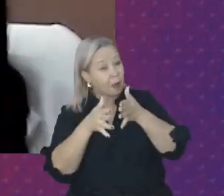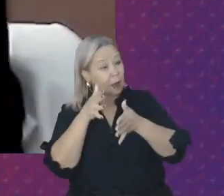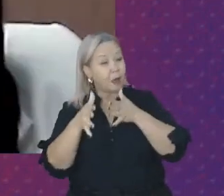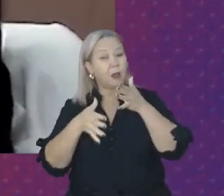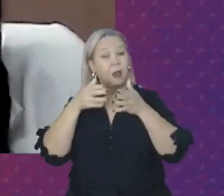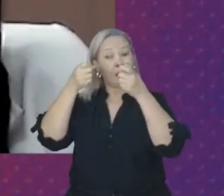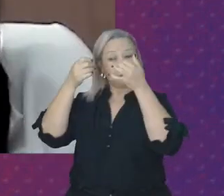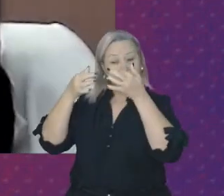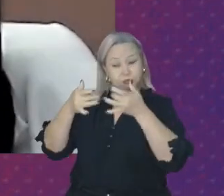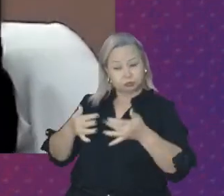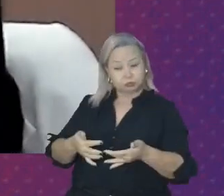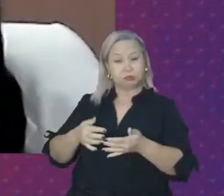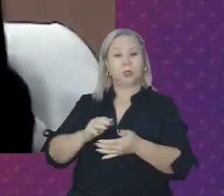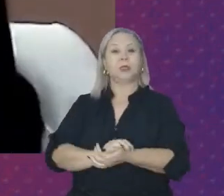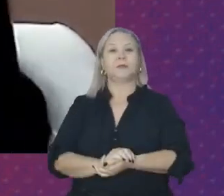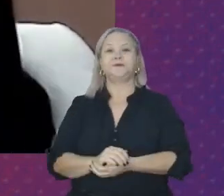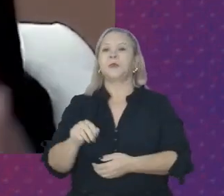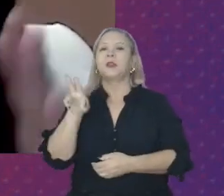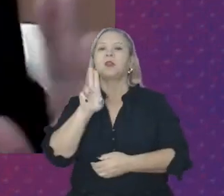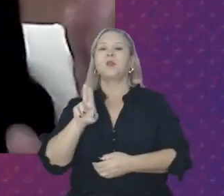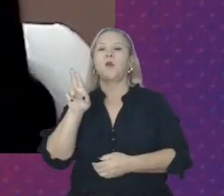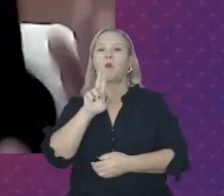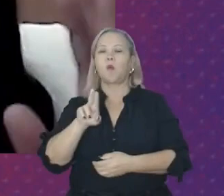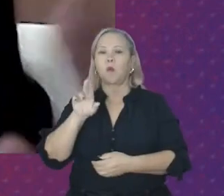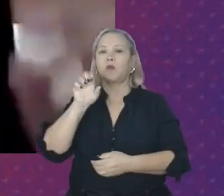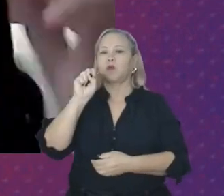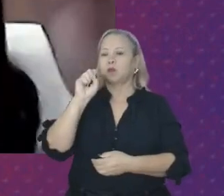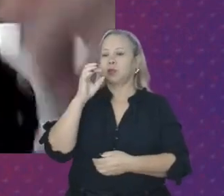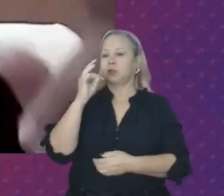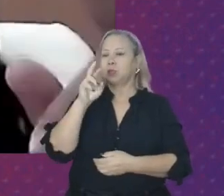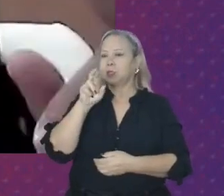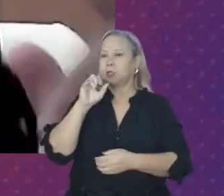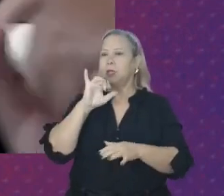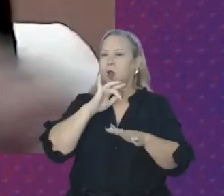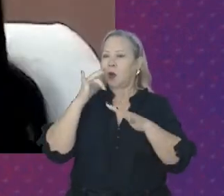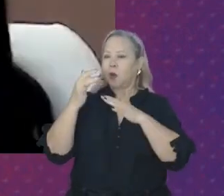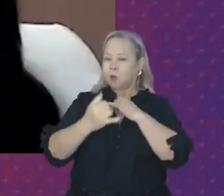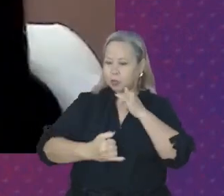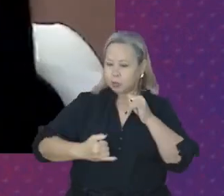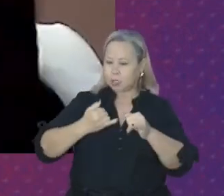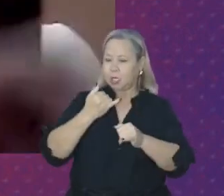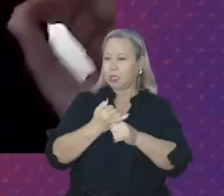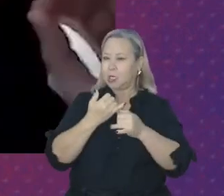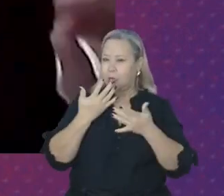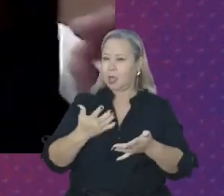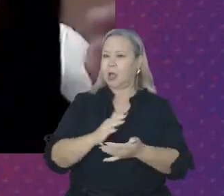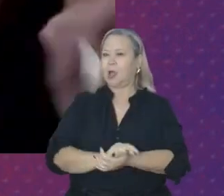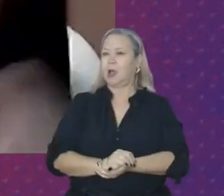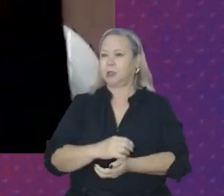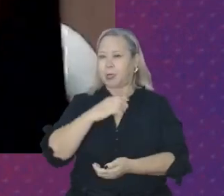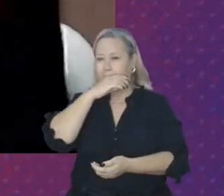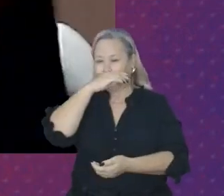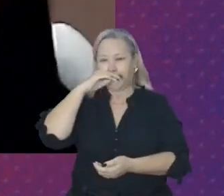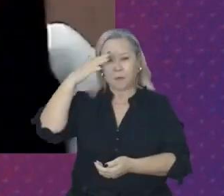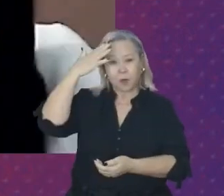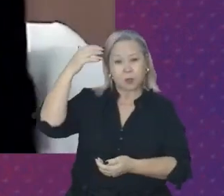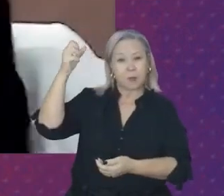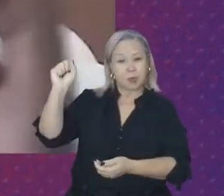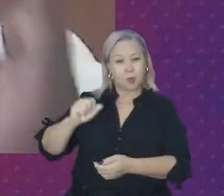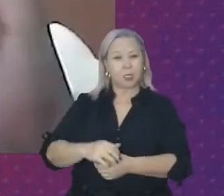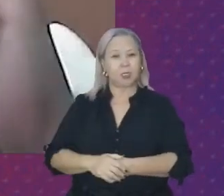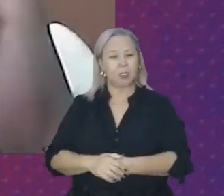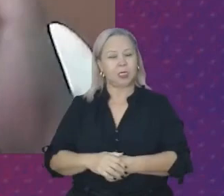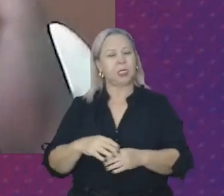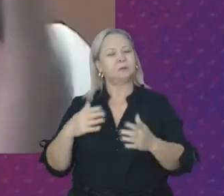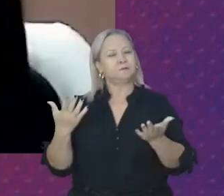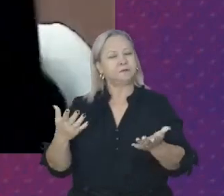ali. Bem, então, use seus stories com sabedoria. Teve uma visita? Coloca lá nos stories, marca a pessoa. Por que